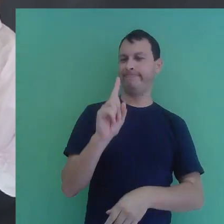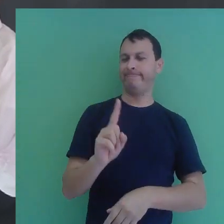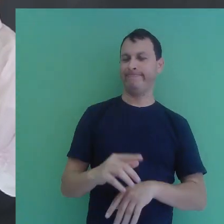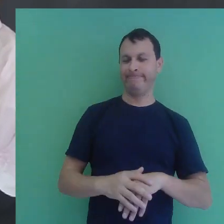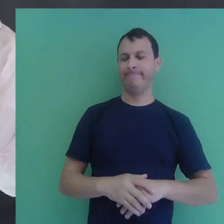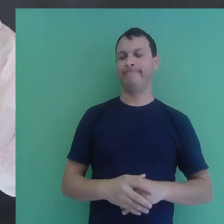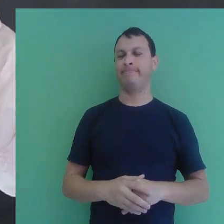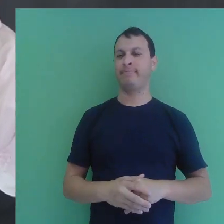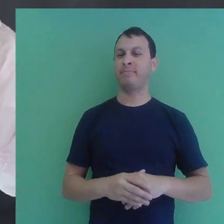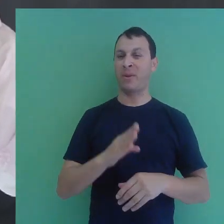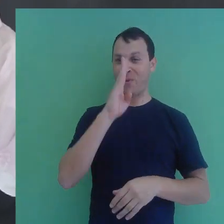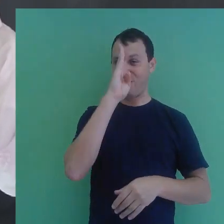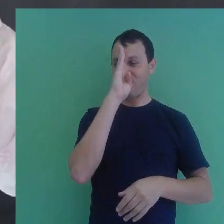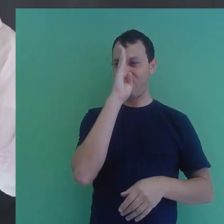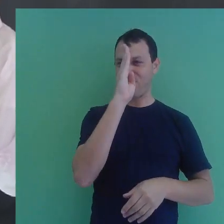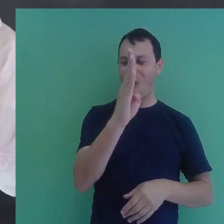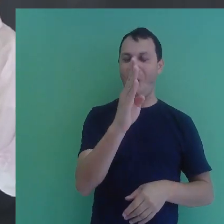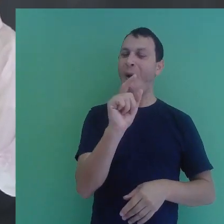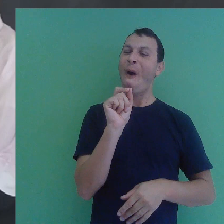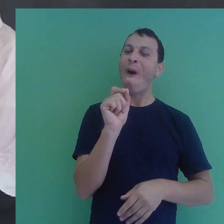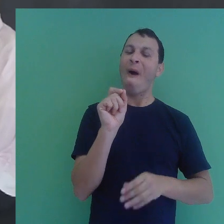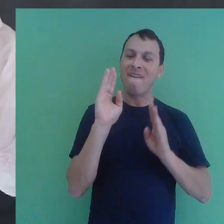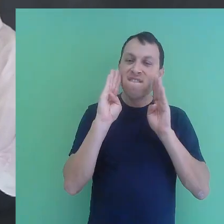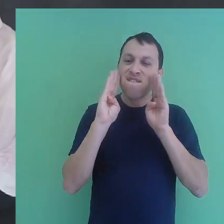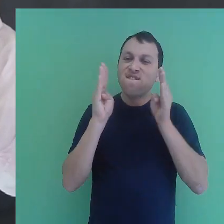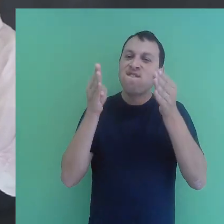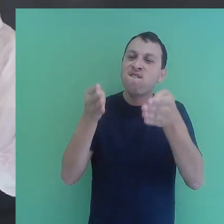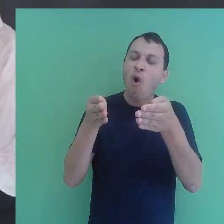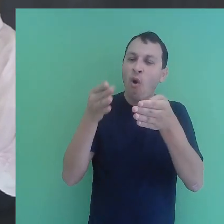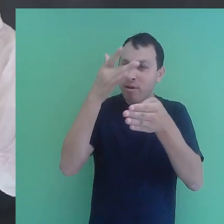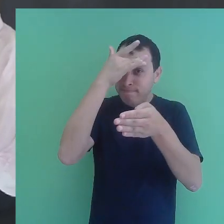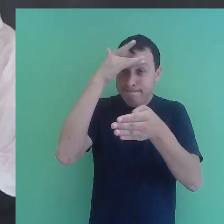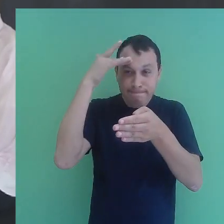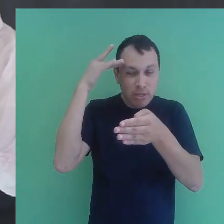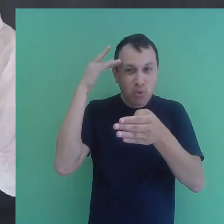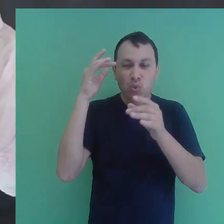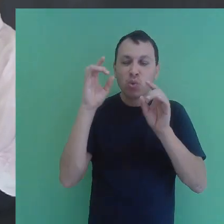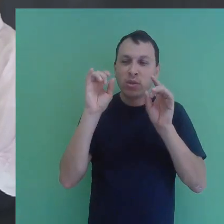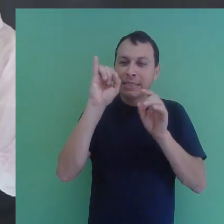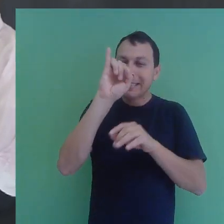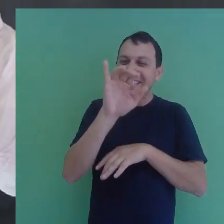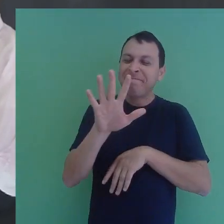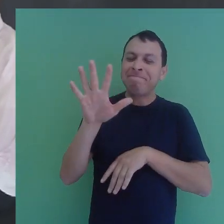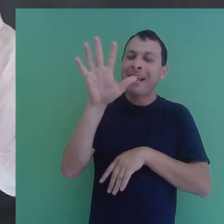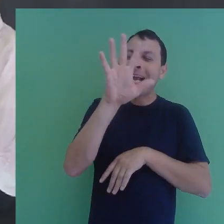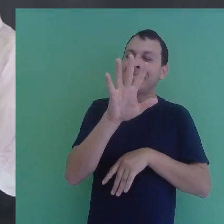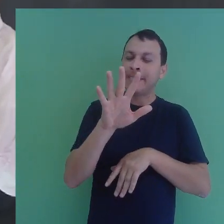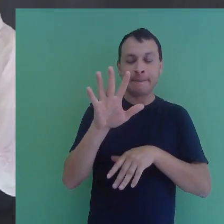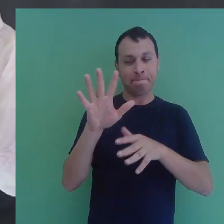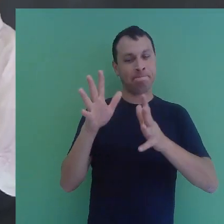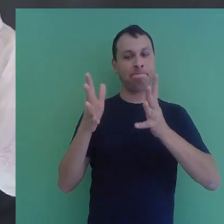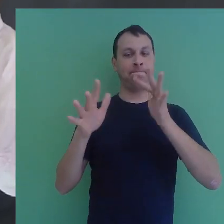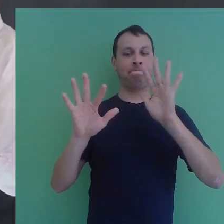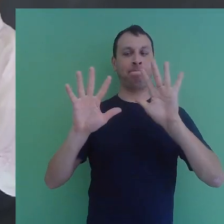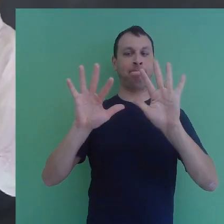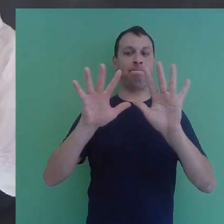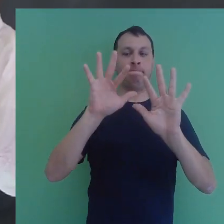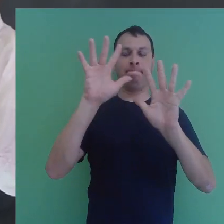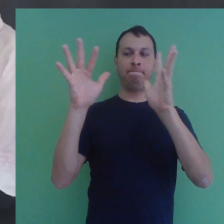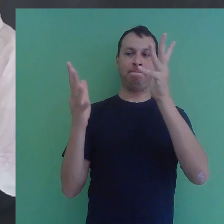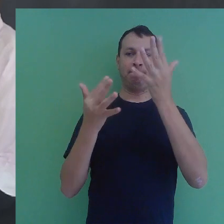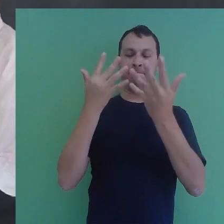interpretação. Então o foco não pode estar na pessoa, na forma que ela está vestida, tem que estar nas mãos ali, né?